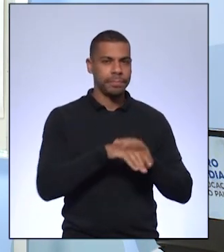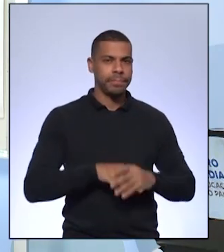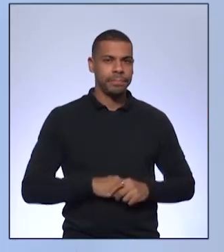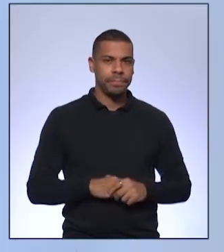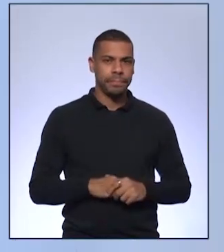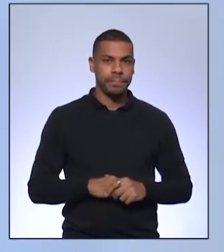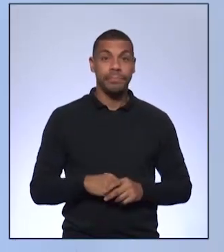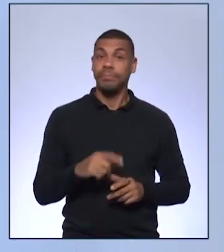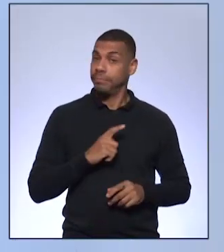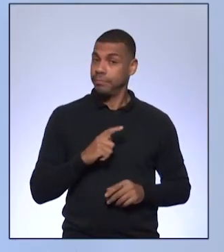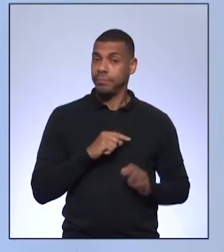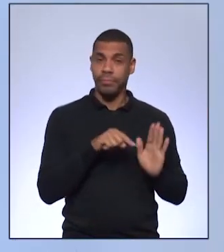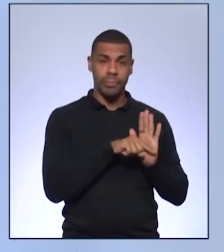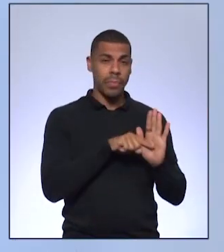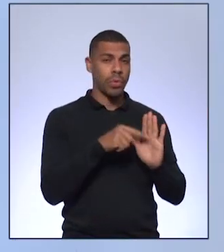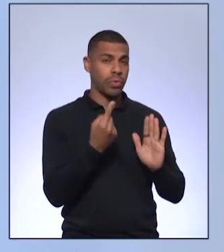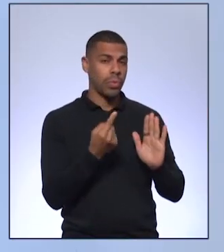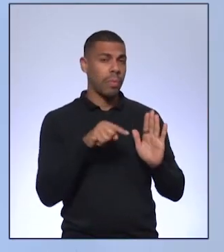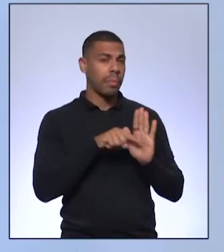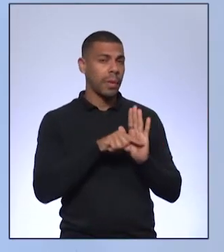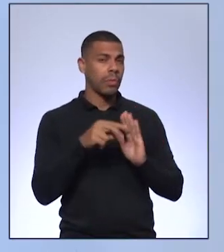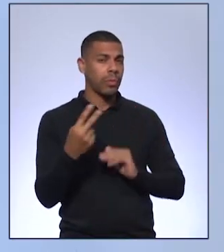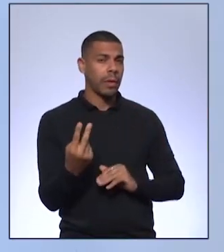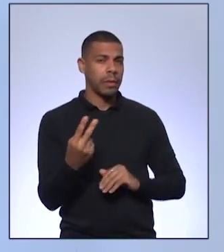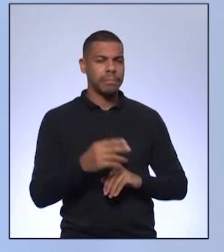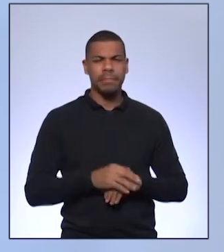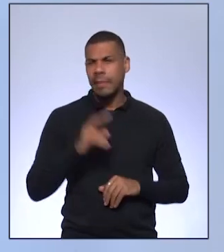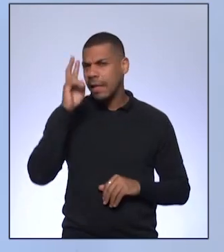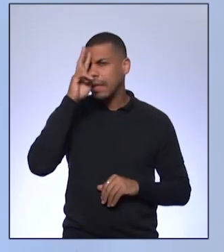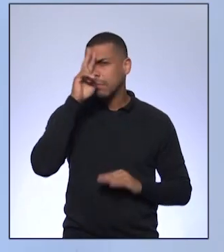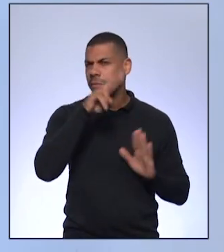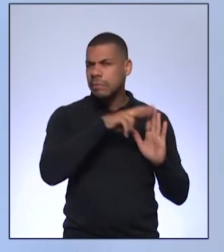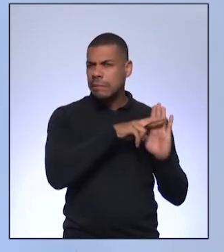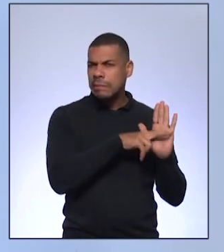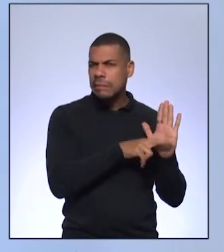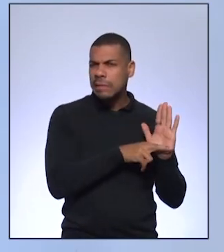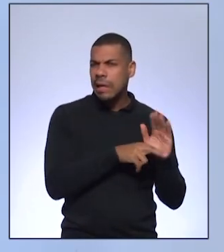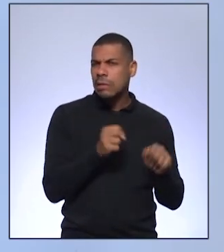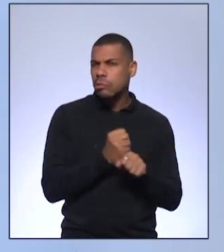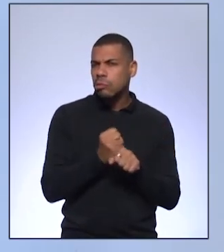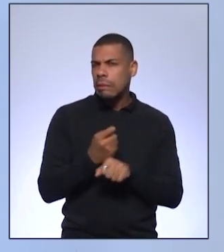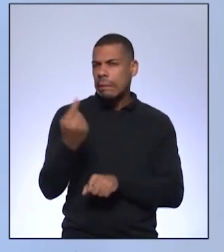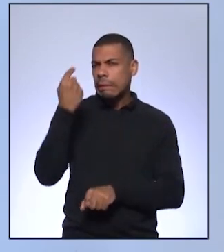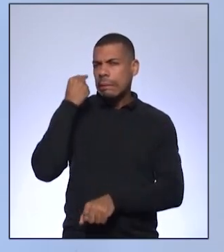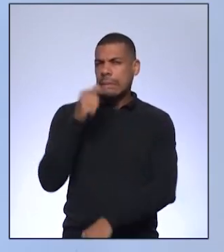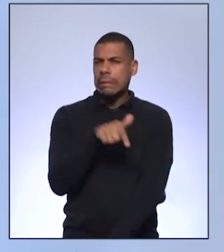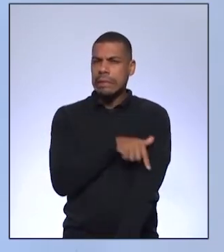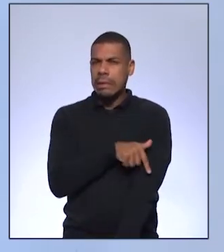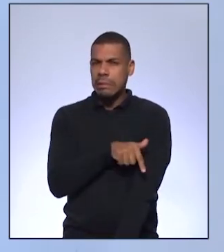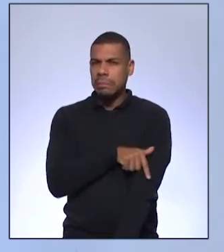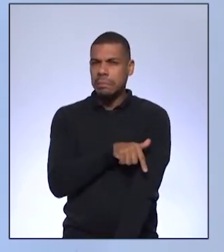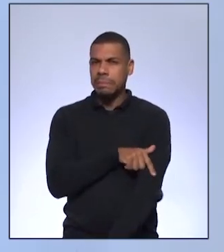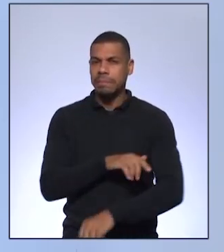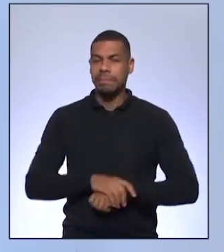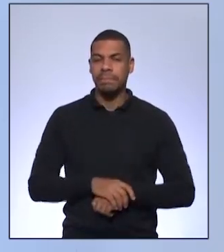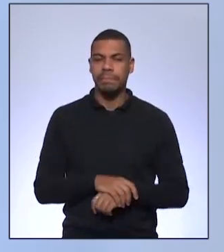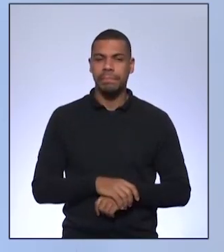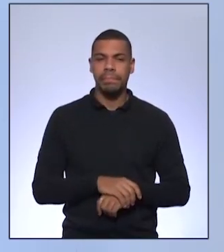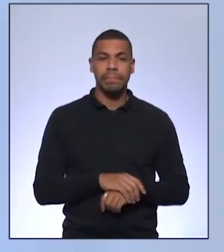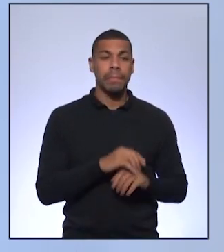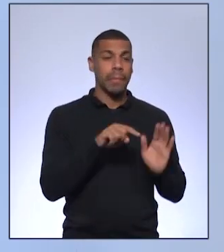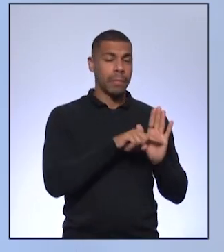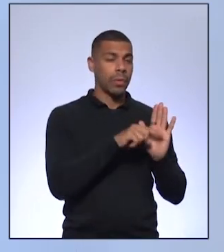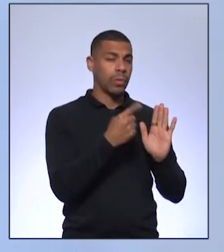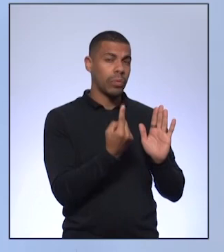aqui temos menos 1, menos 2, olha, aquela regrinha, né, lá do 7º ano, devo 1, devo 2, portanto, devo 3, e aqui não